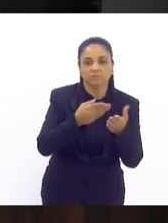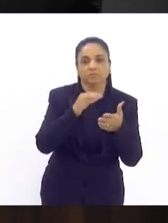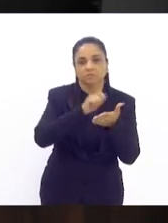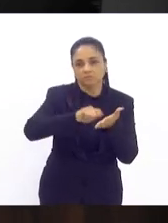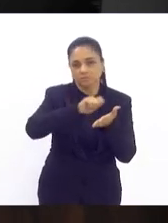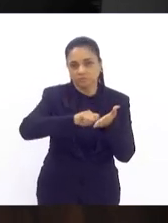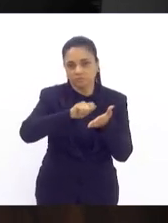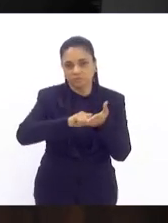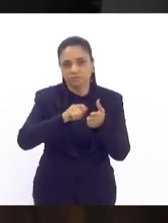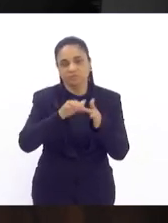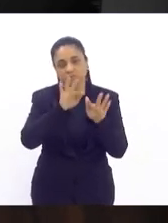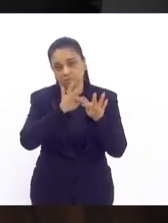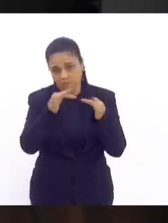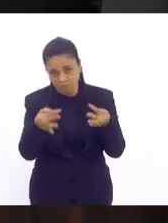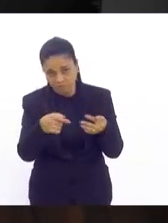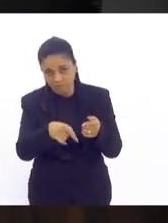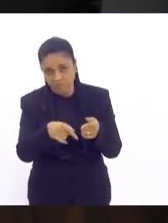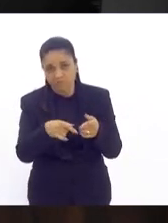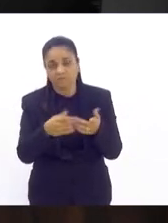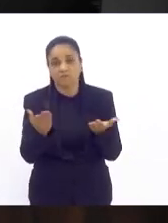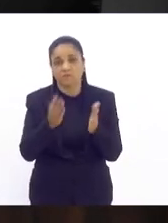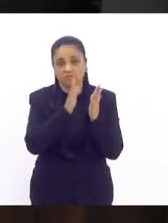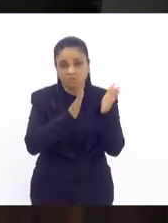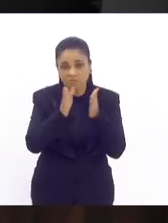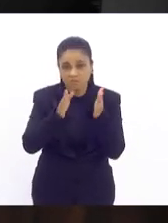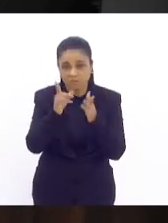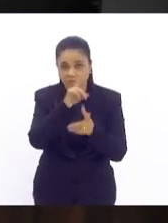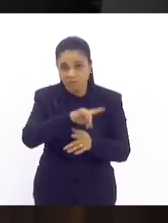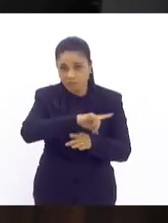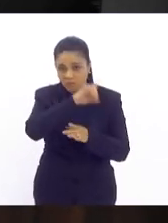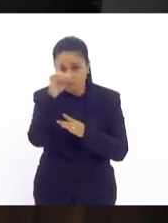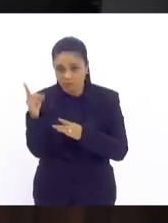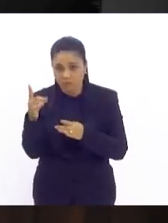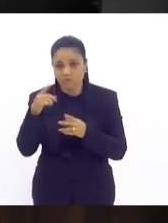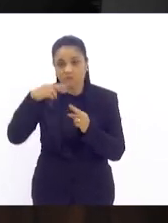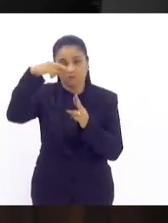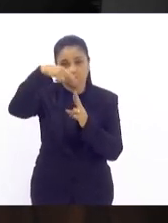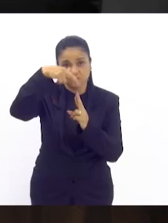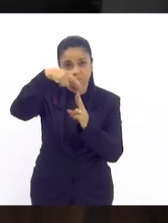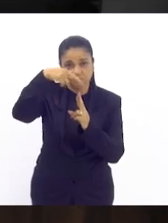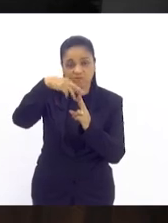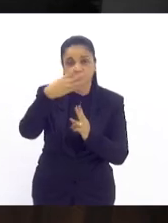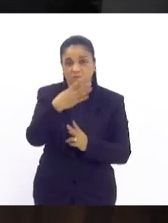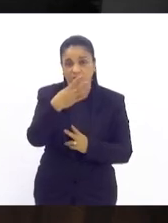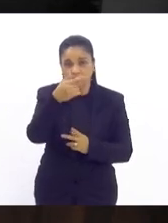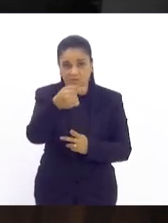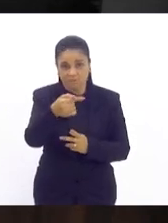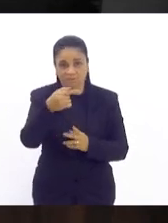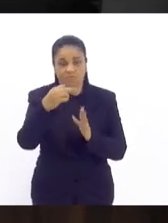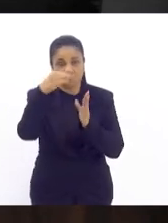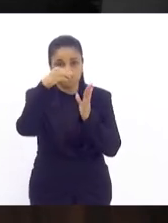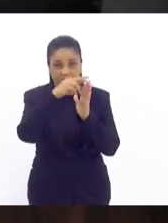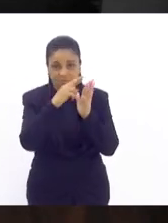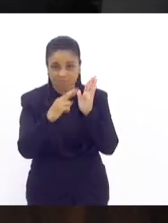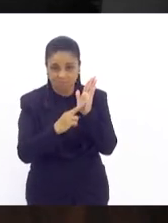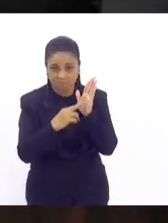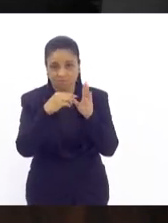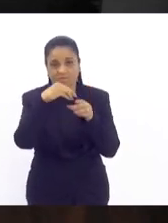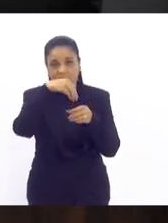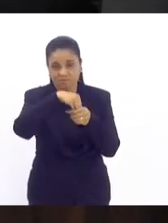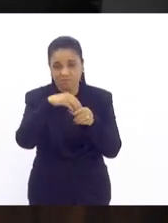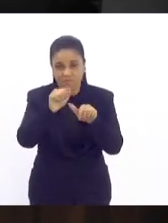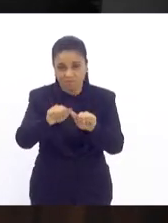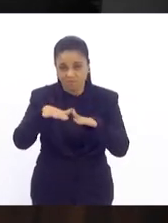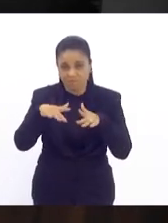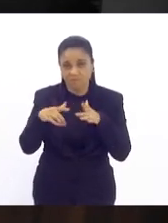anuncio incluído na ordem do dia de acordo parado primeiro do artigo 47 do Regimento Interno entre habitação ordinária em